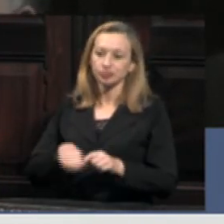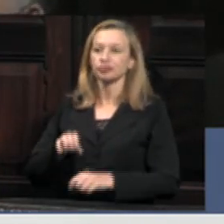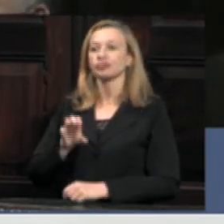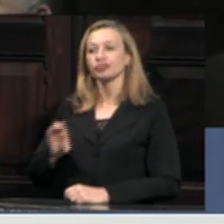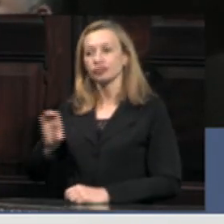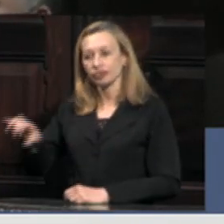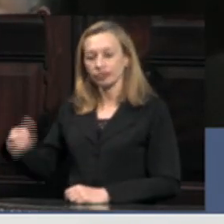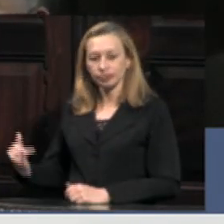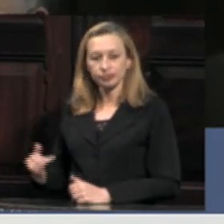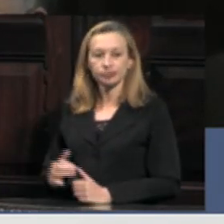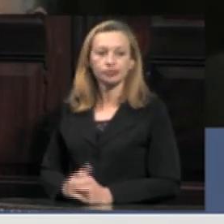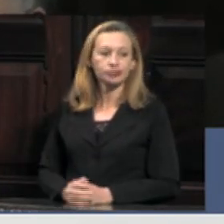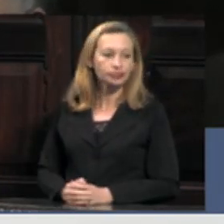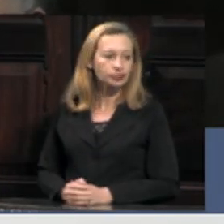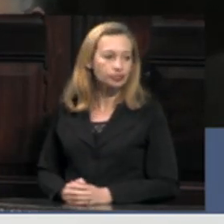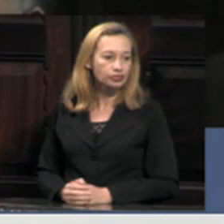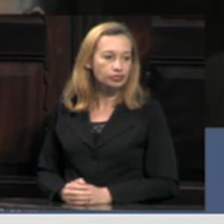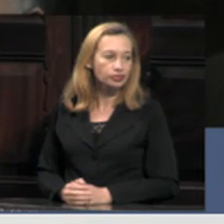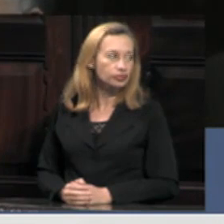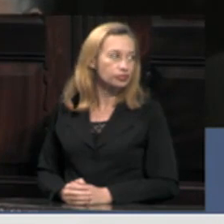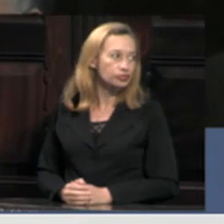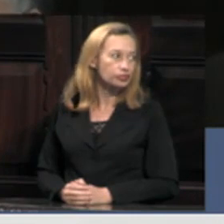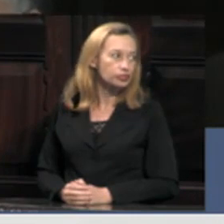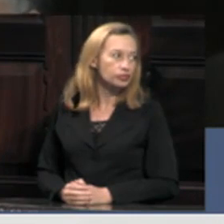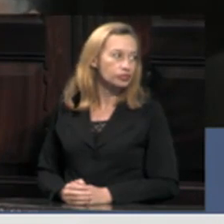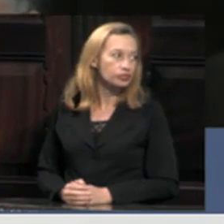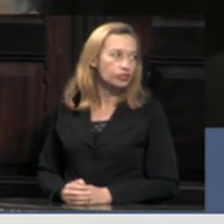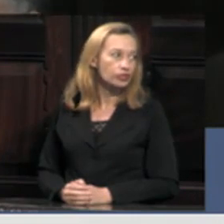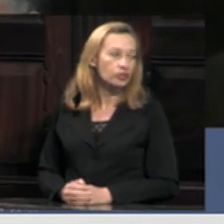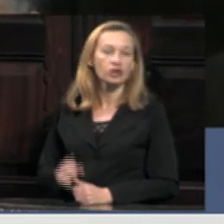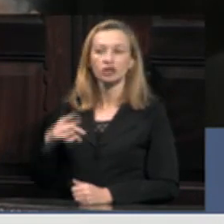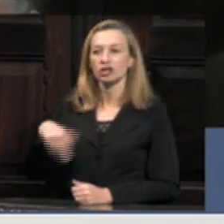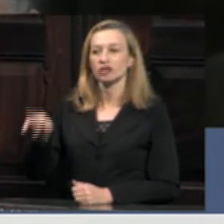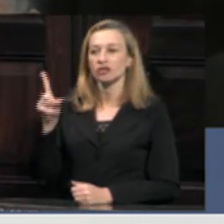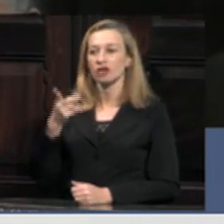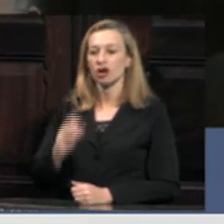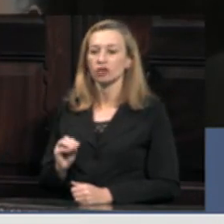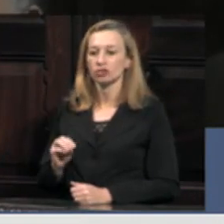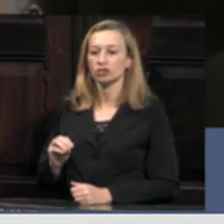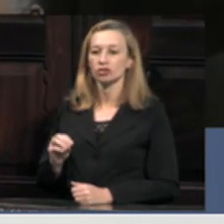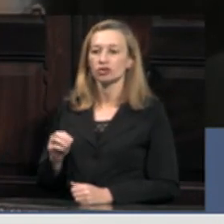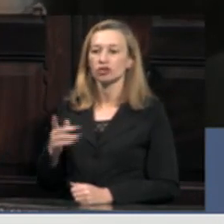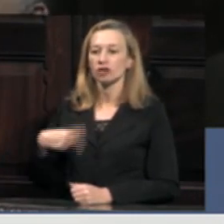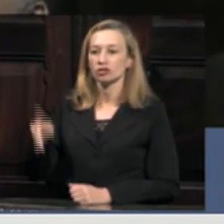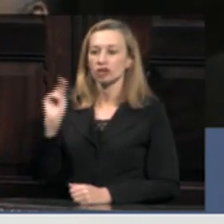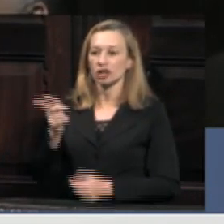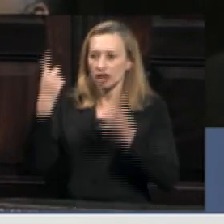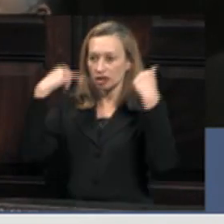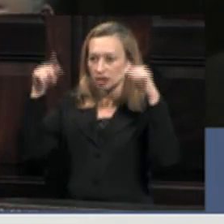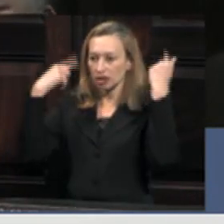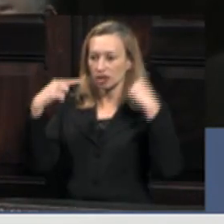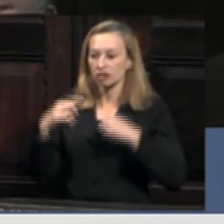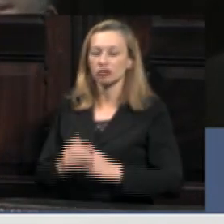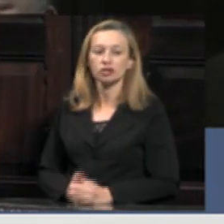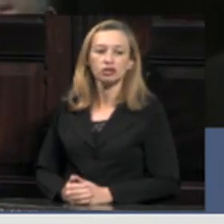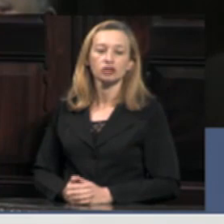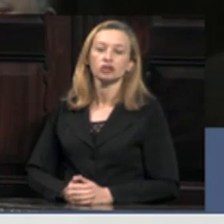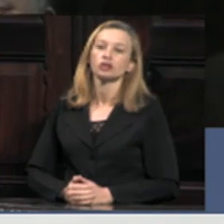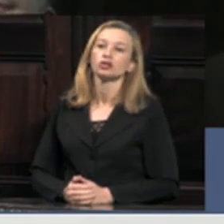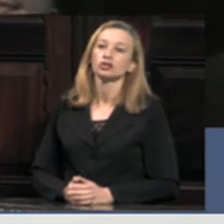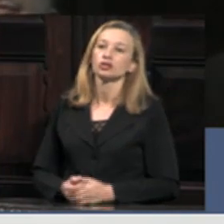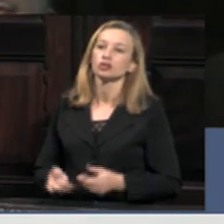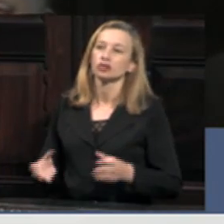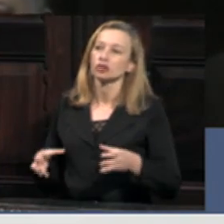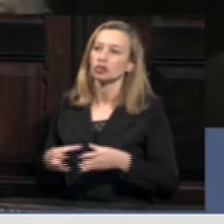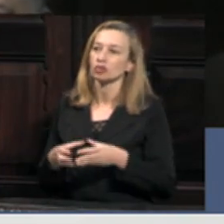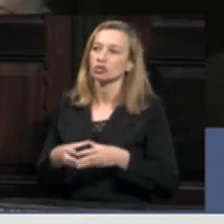CCJ. Relatores, deputado Edson Albertas, Nivaldo Molim, Valdec Carneiro, Luiz Paulo e Carlos Mink. Pendente de pareceres das Comissões de